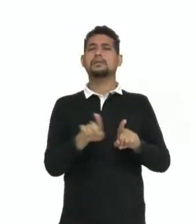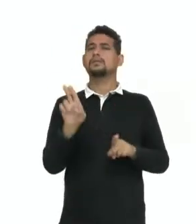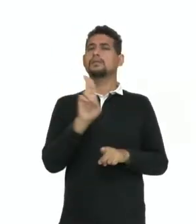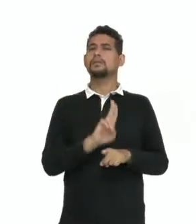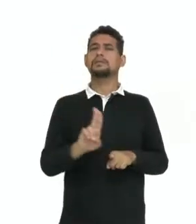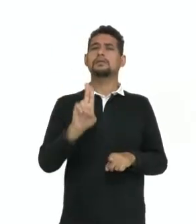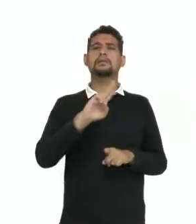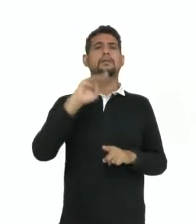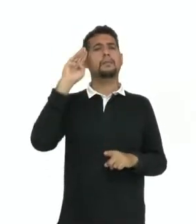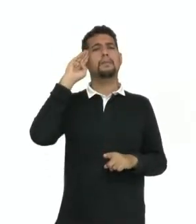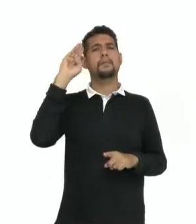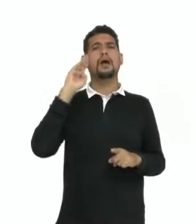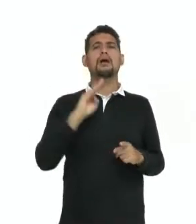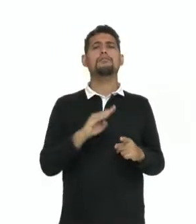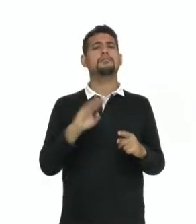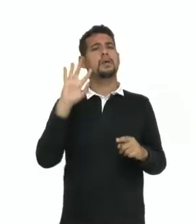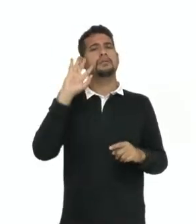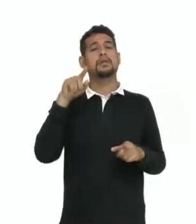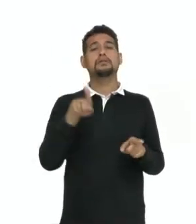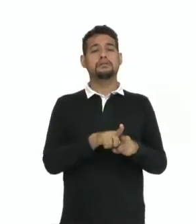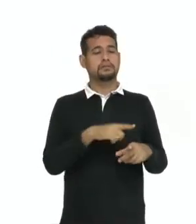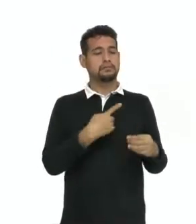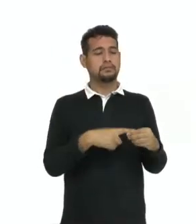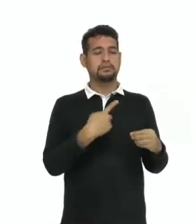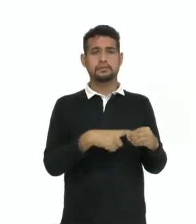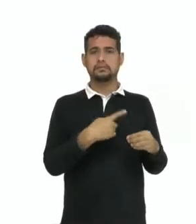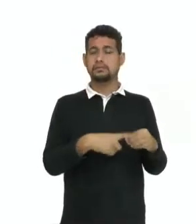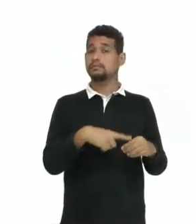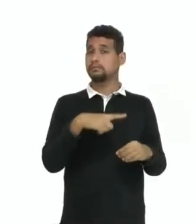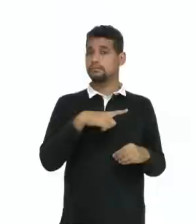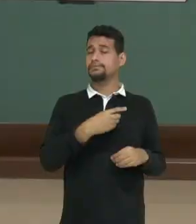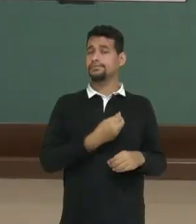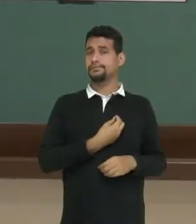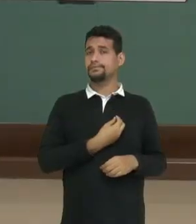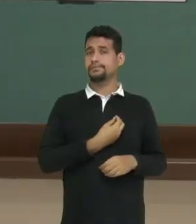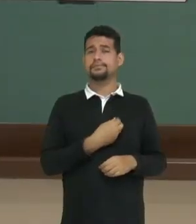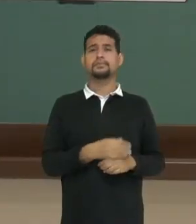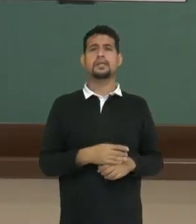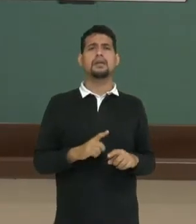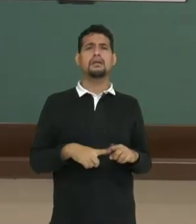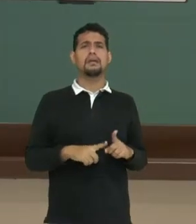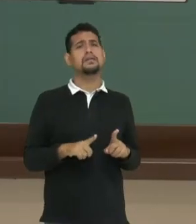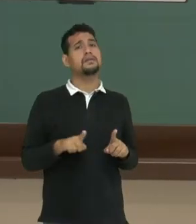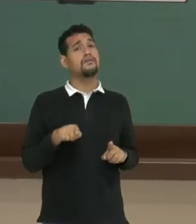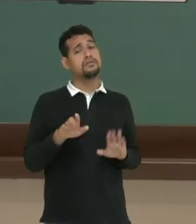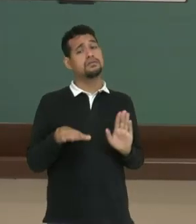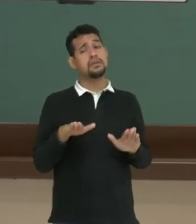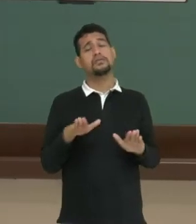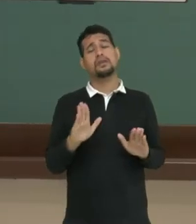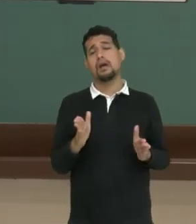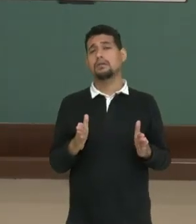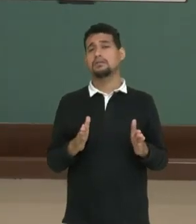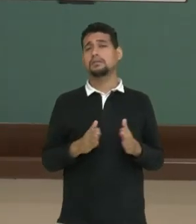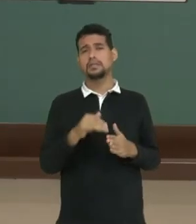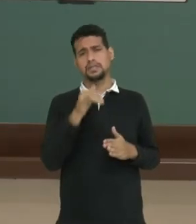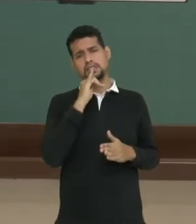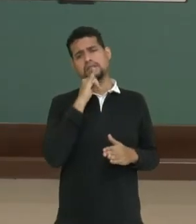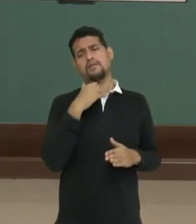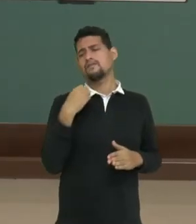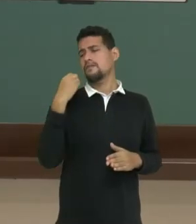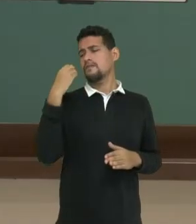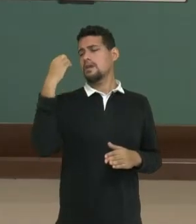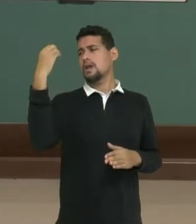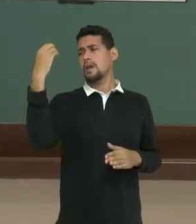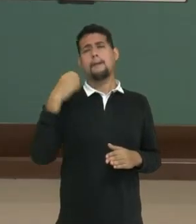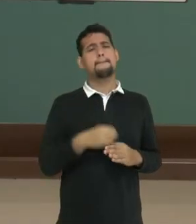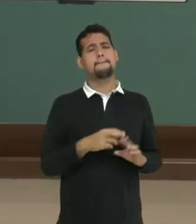os principais problemas que o município enfrenta em suas vias, né? Vocês provavelmente já, quando estão viajando,